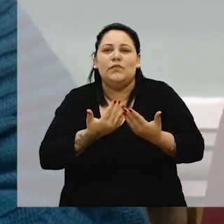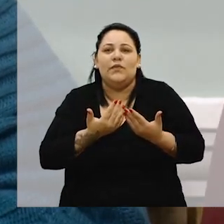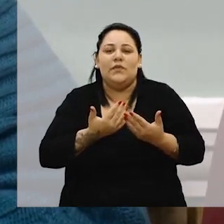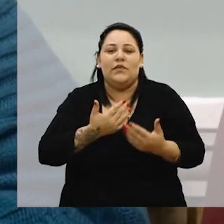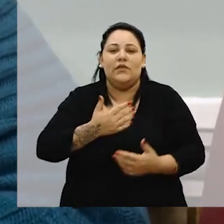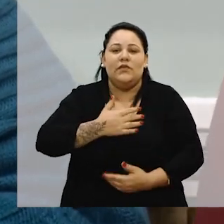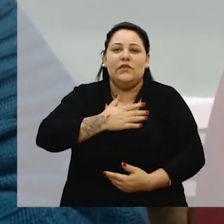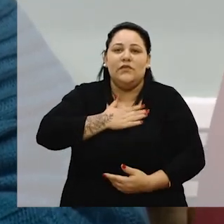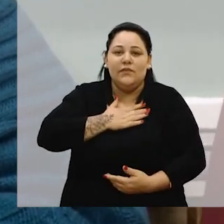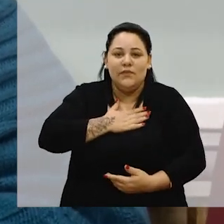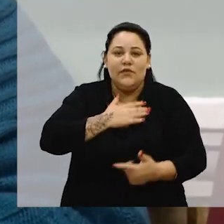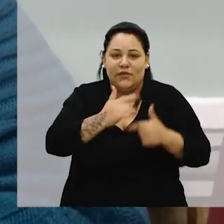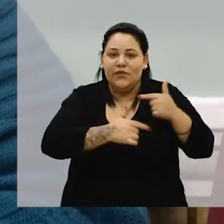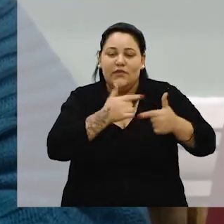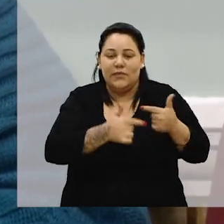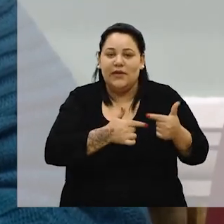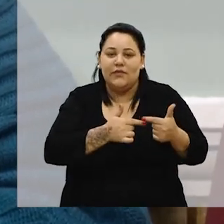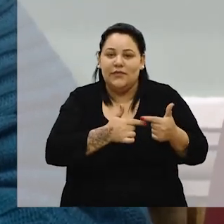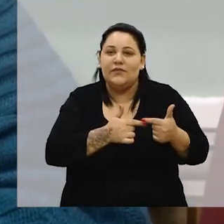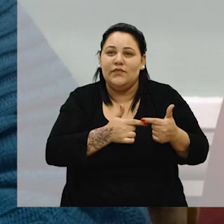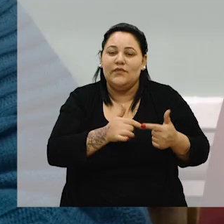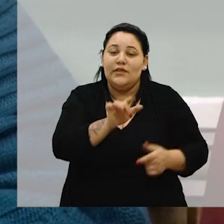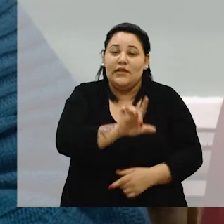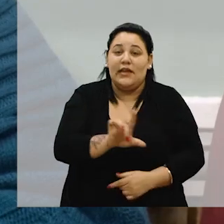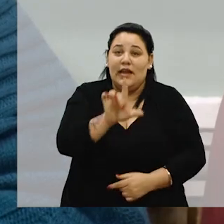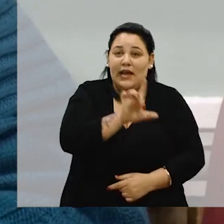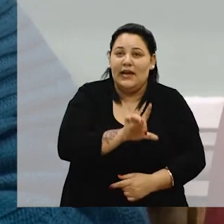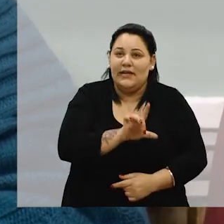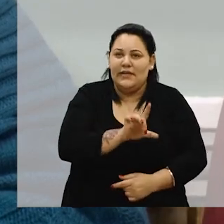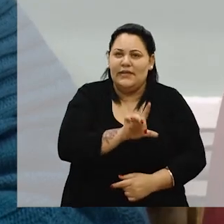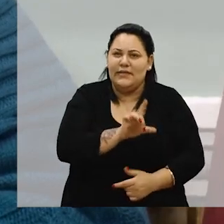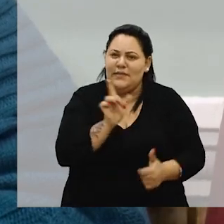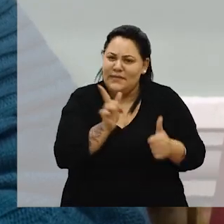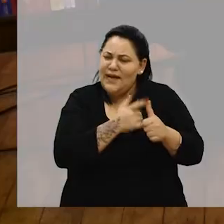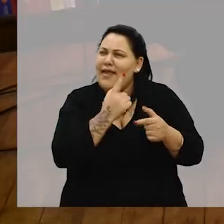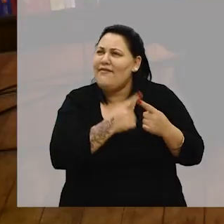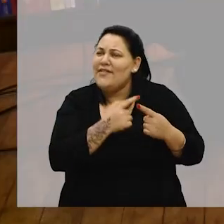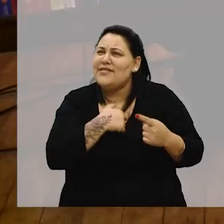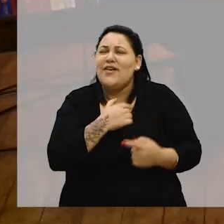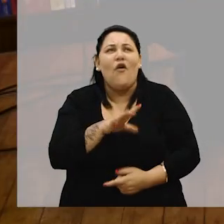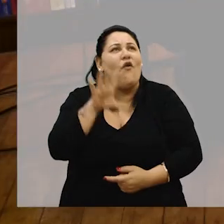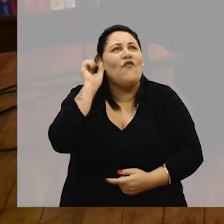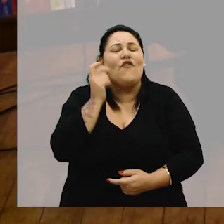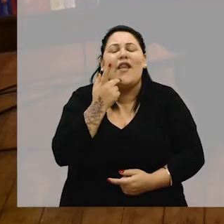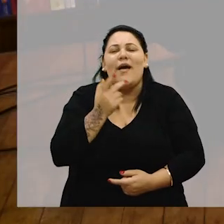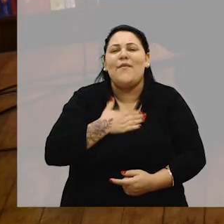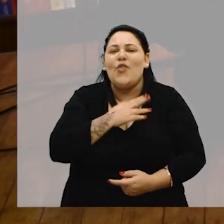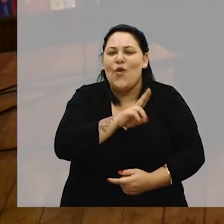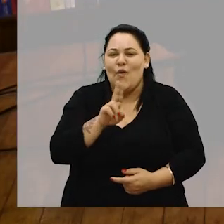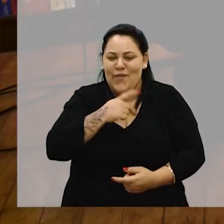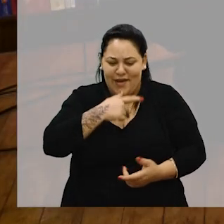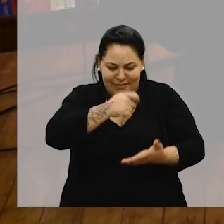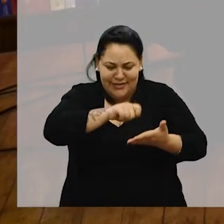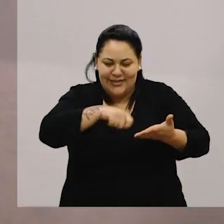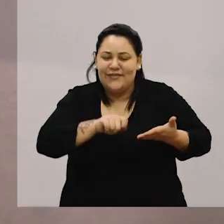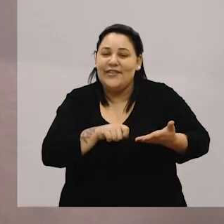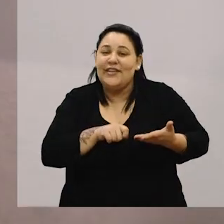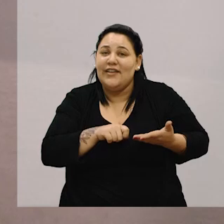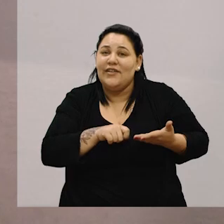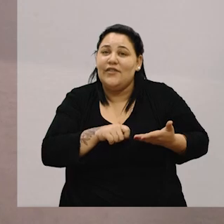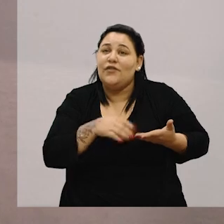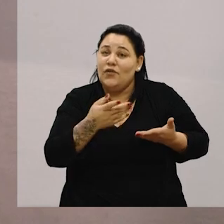meu trabalho literário, a primeira vez que alguém ouviu falar que Luiz Carlos Pons escrevia alguma coisa, boa ou ruim, foi